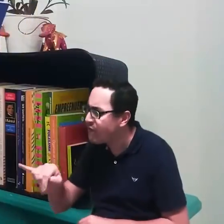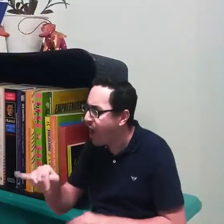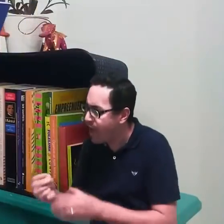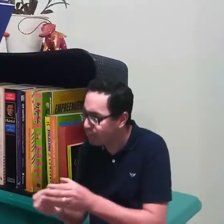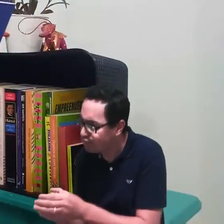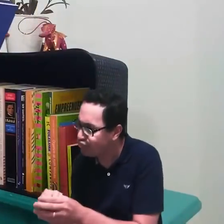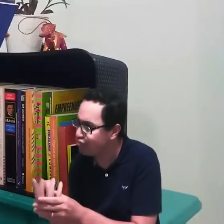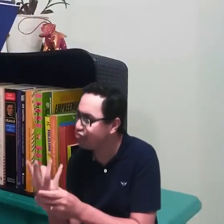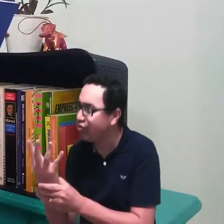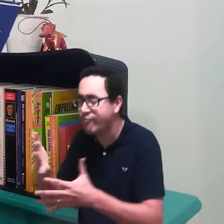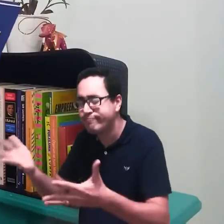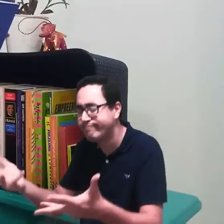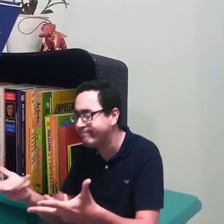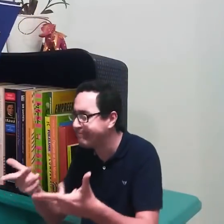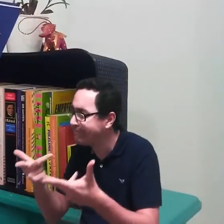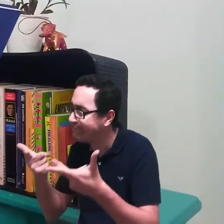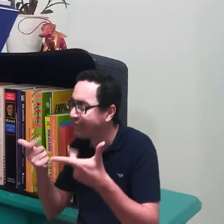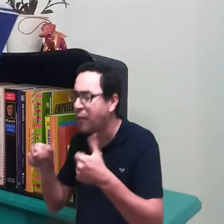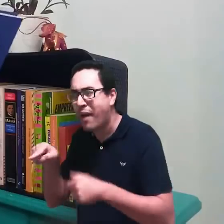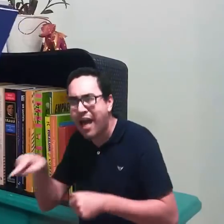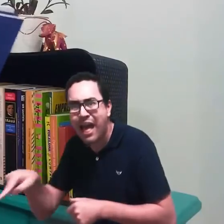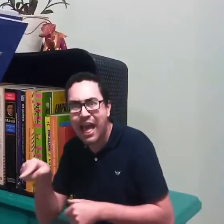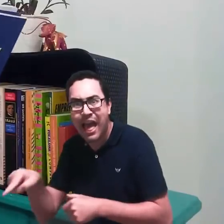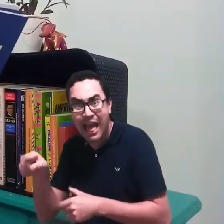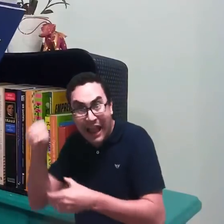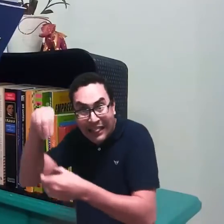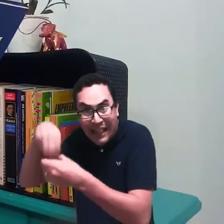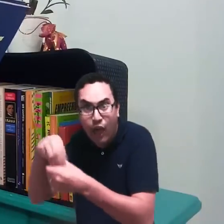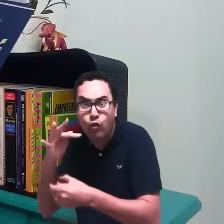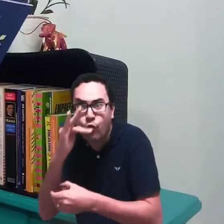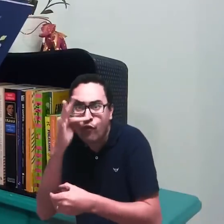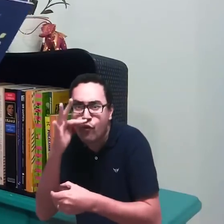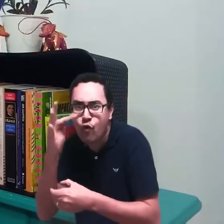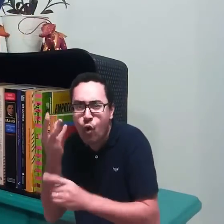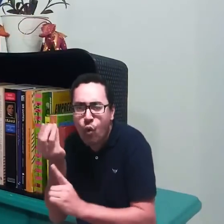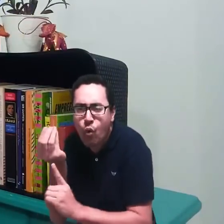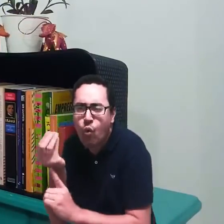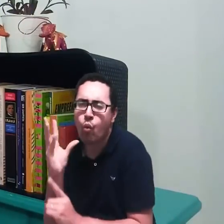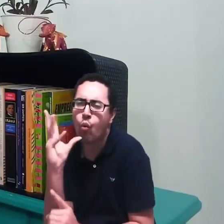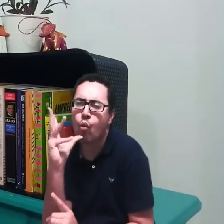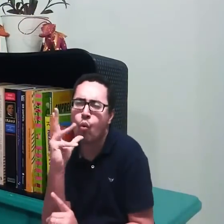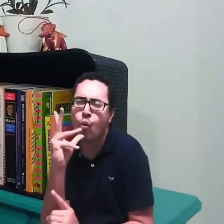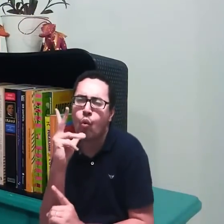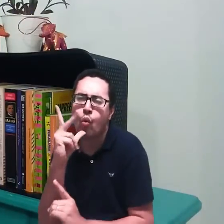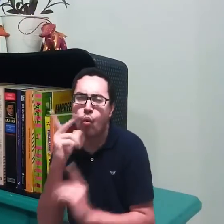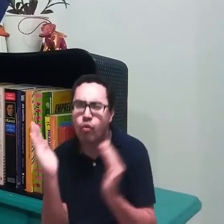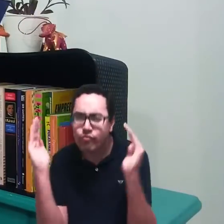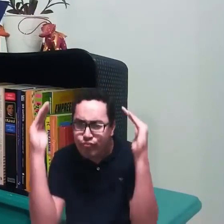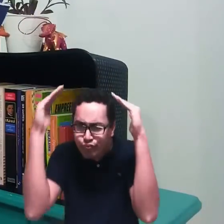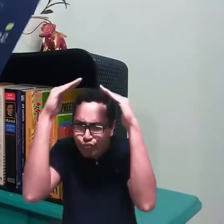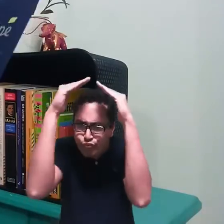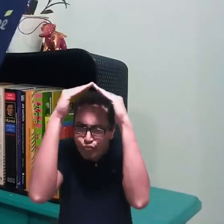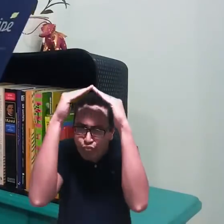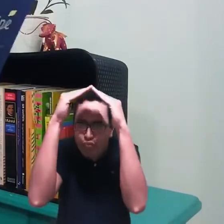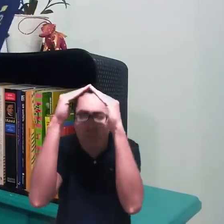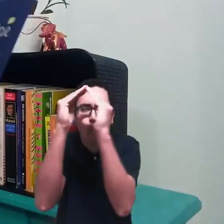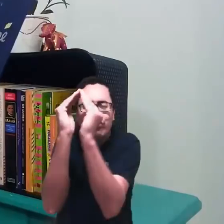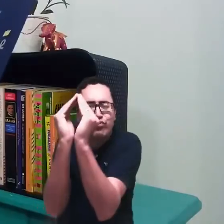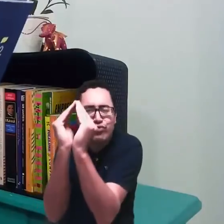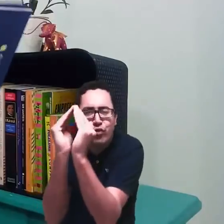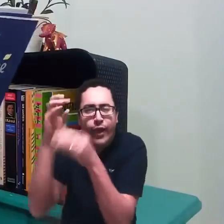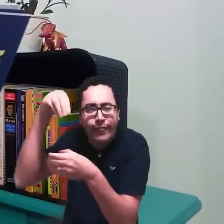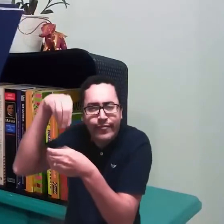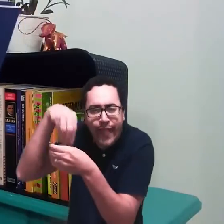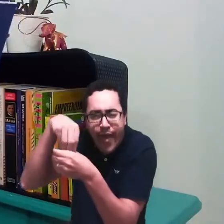miraculosa. Mas a flor não terminava nunca de caprichar na sua beleza. Dentro daquele seu verde aposento, escolhia